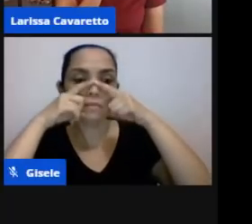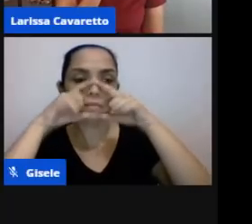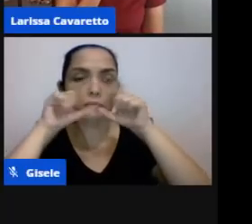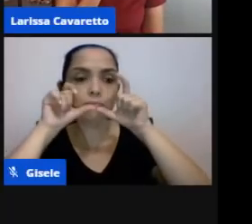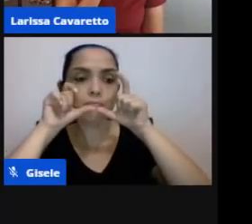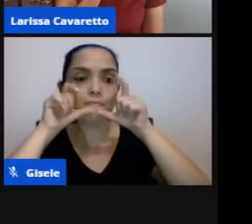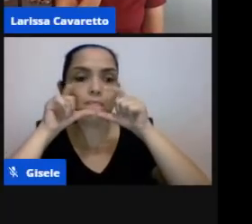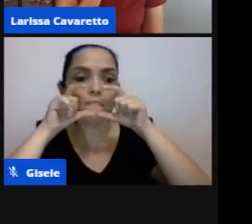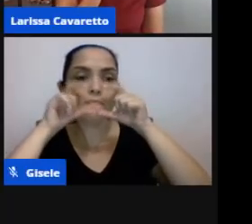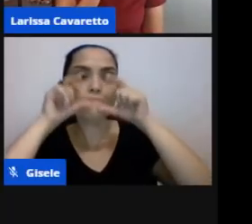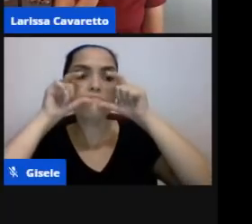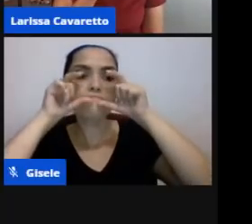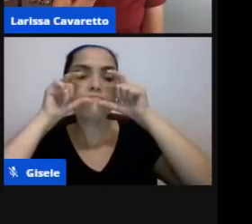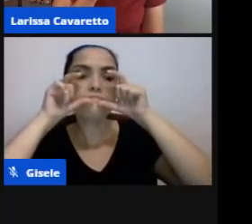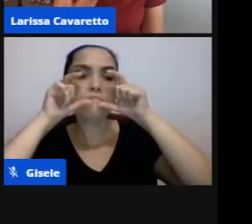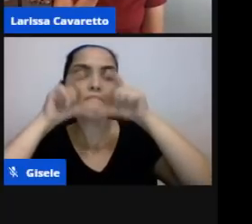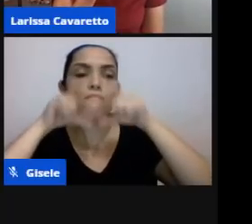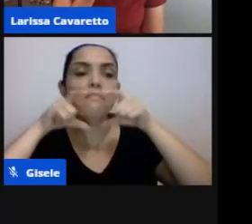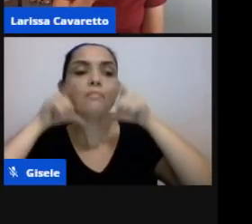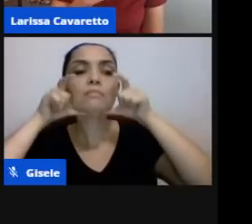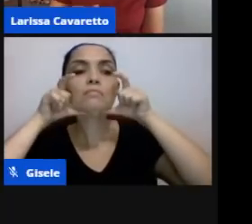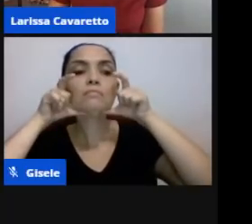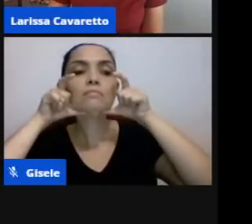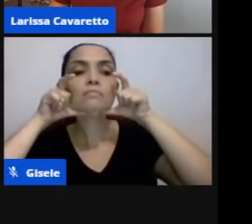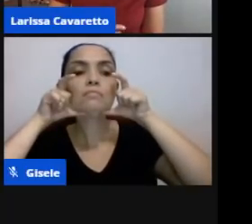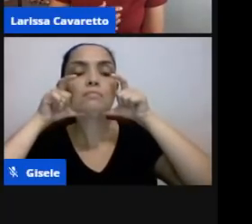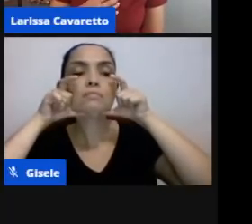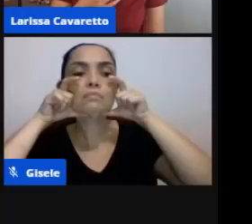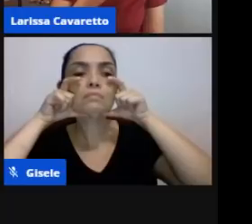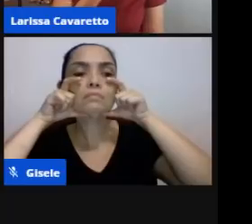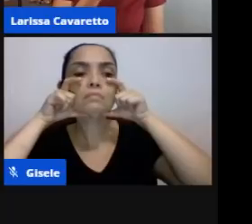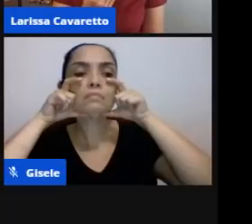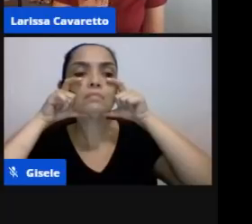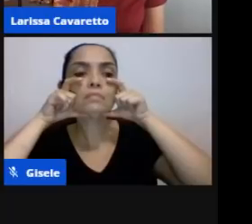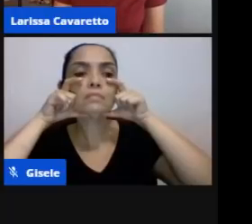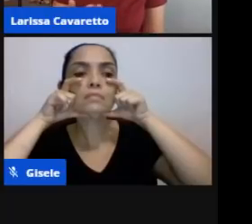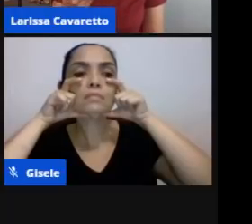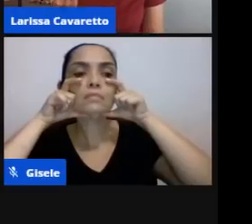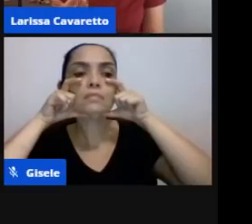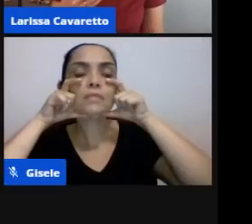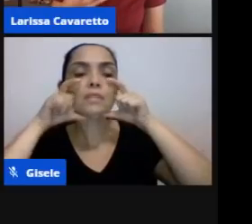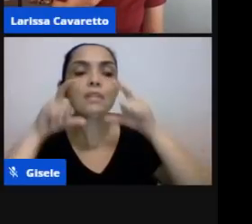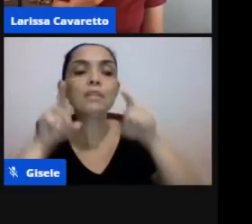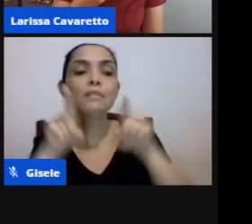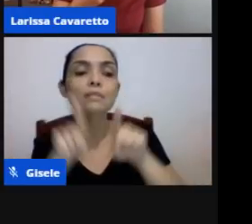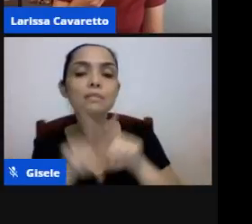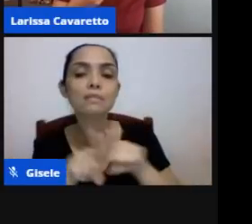não veda direito, senão não cobrir o queixo. E não deve ser usada, por